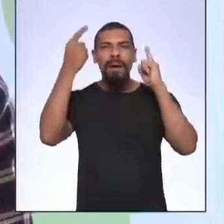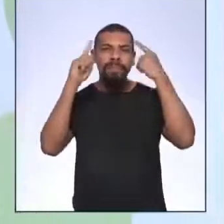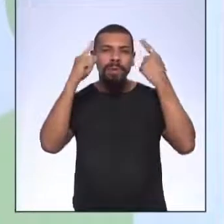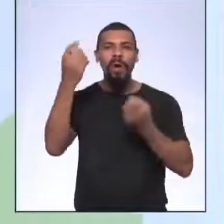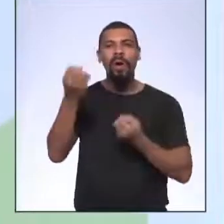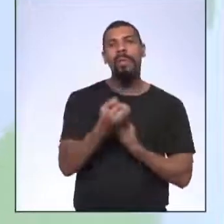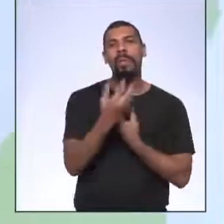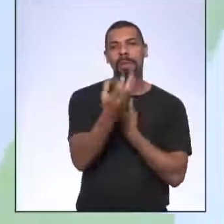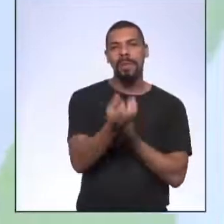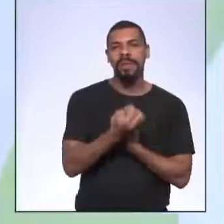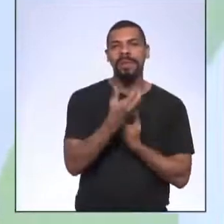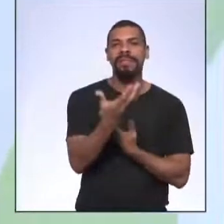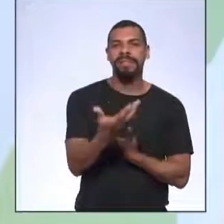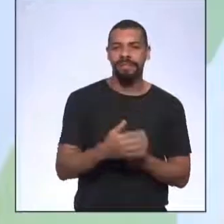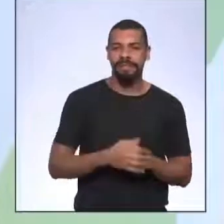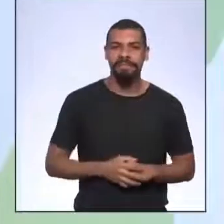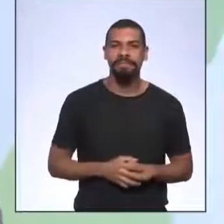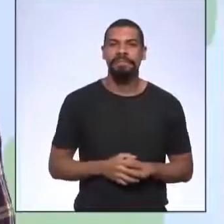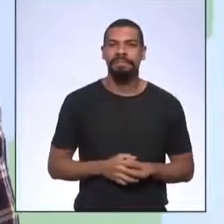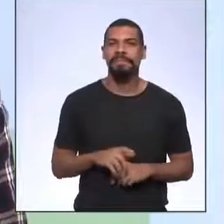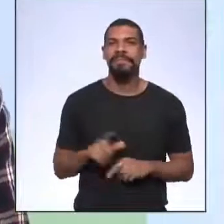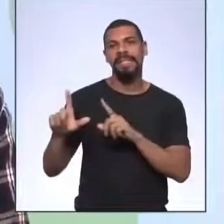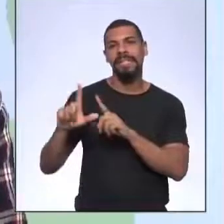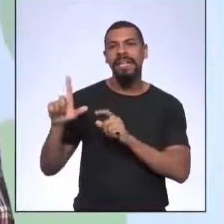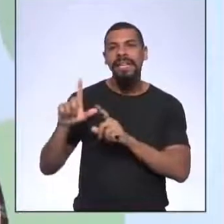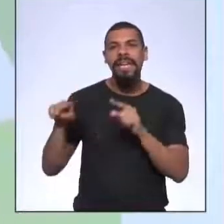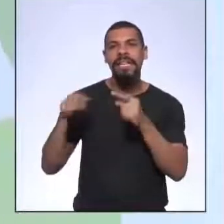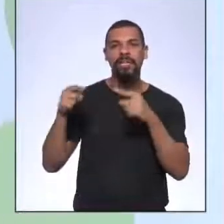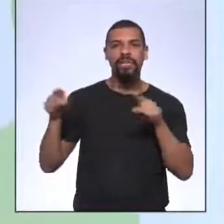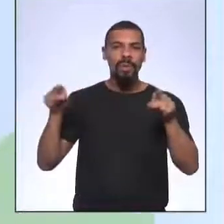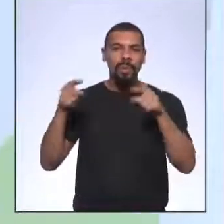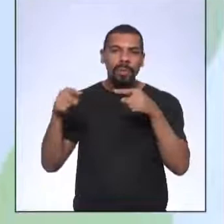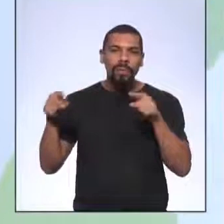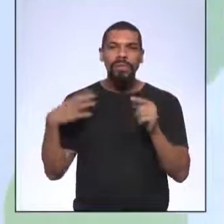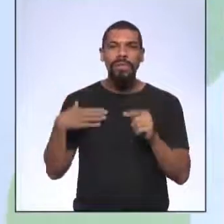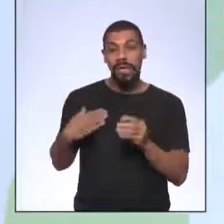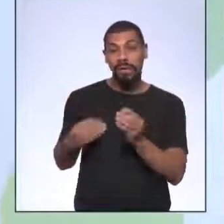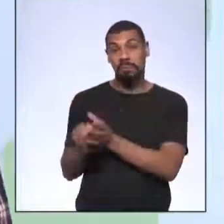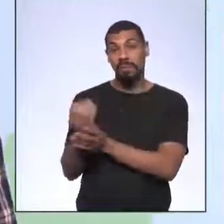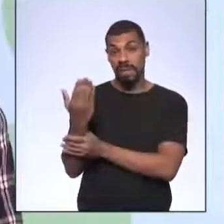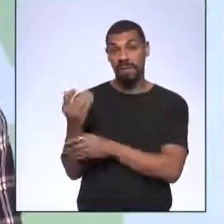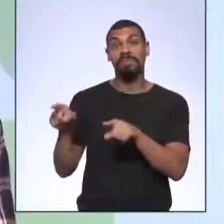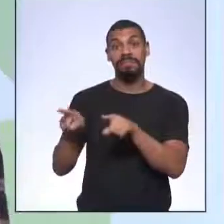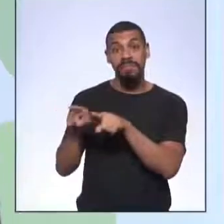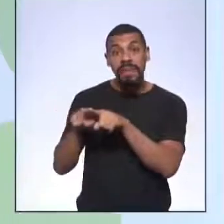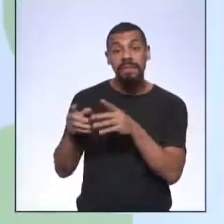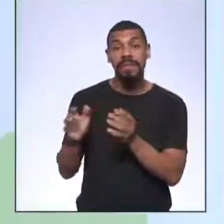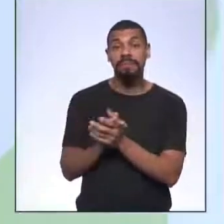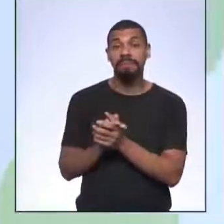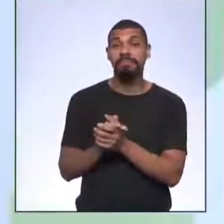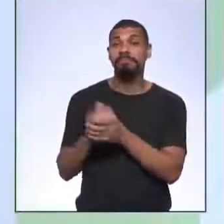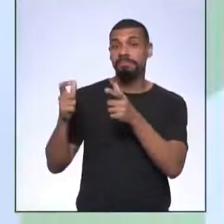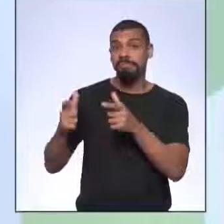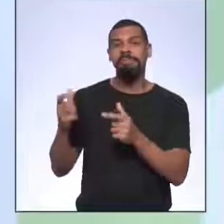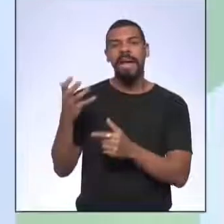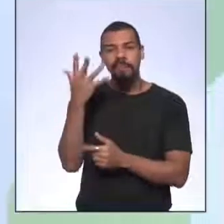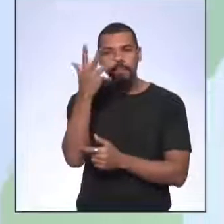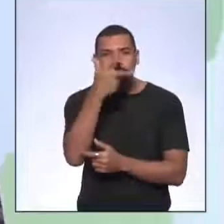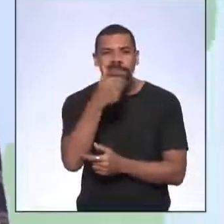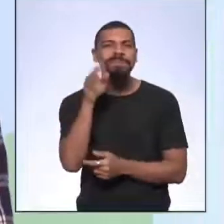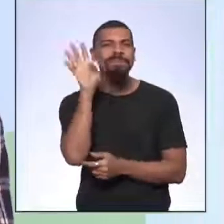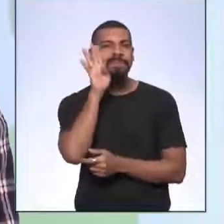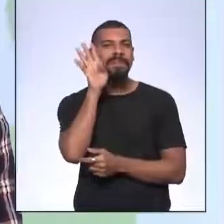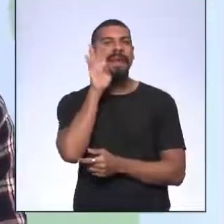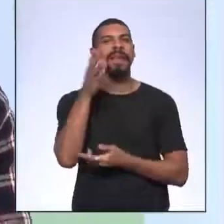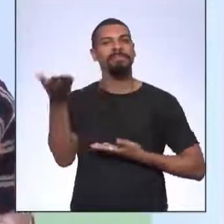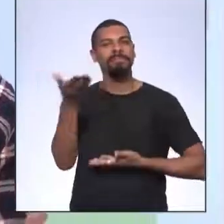das Poesias através de letras de músicas paródias que eles mesmos criam então também é um espaço muito gostoso de interação